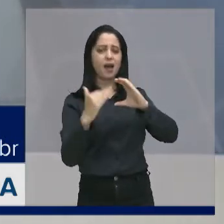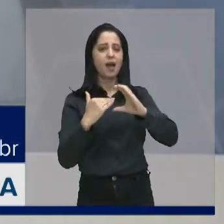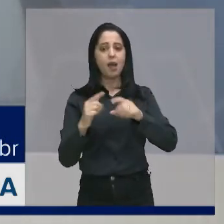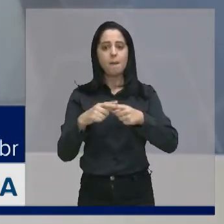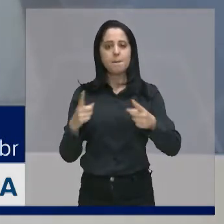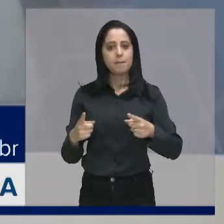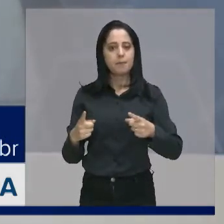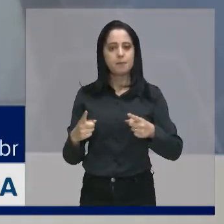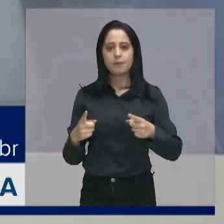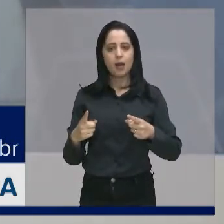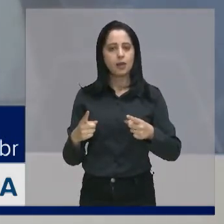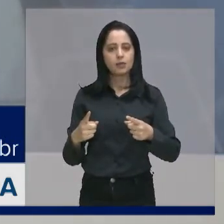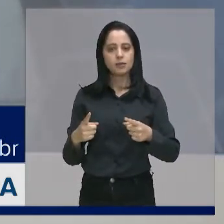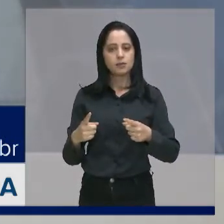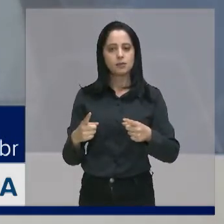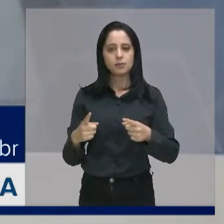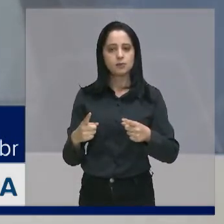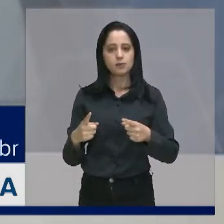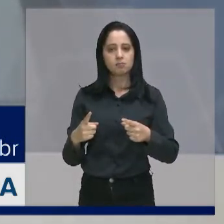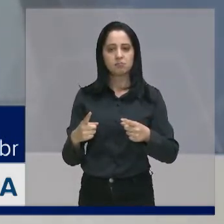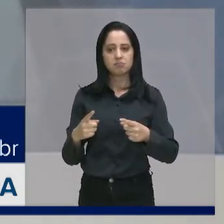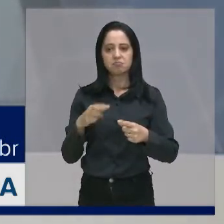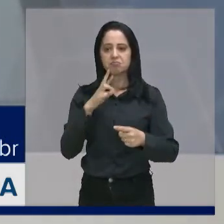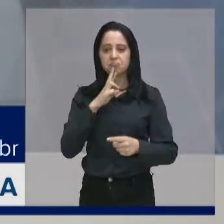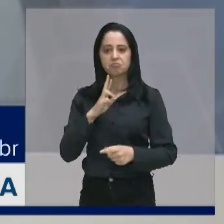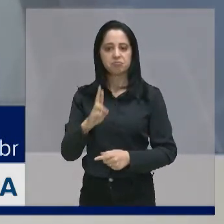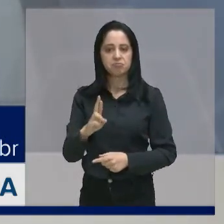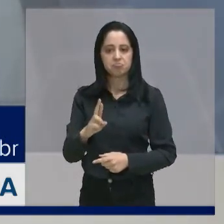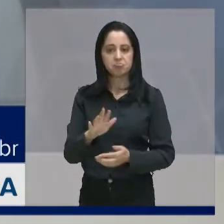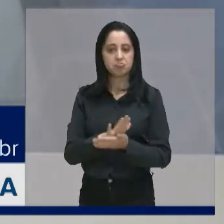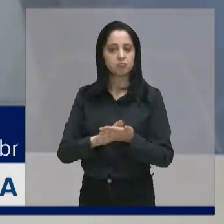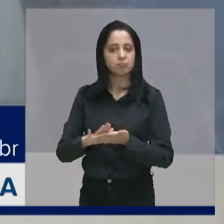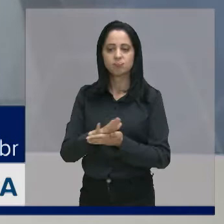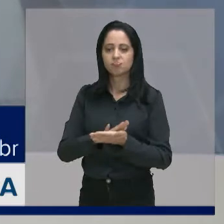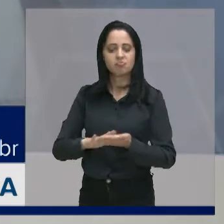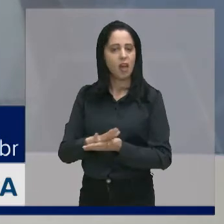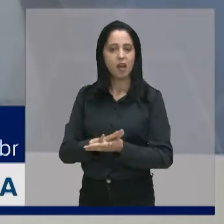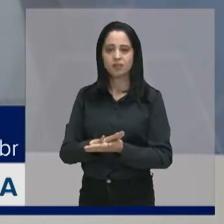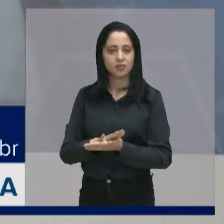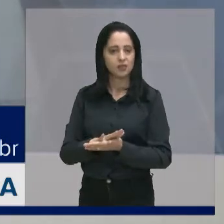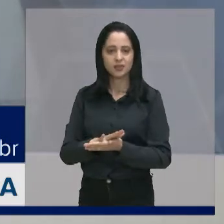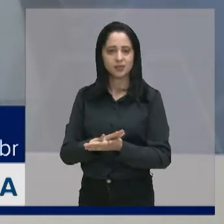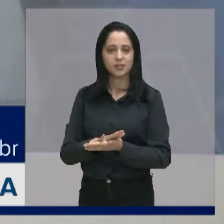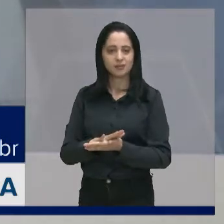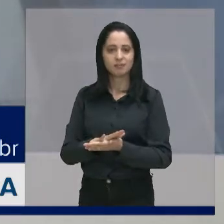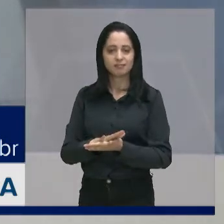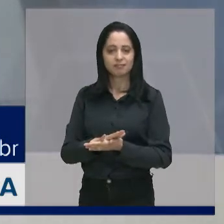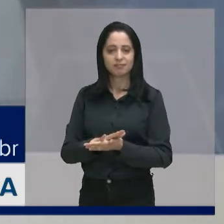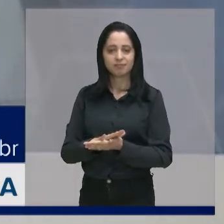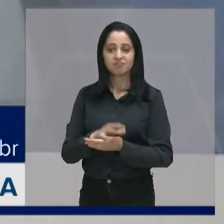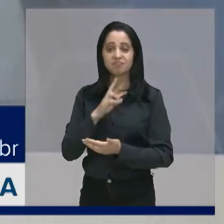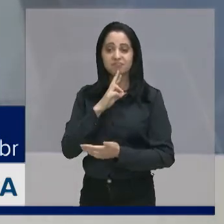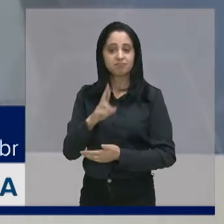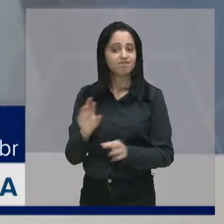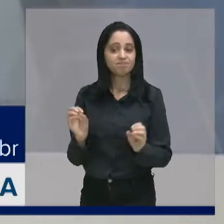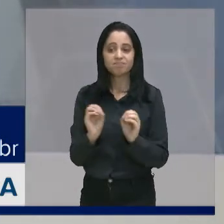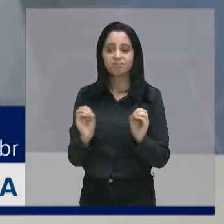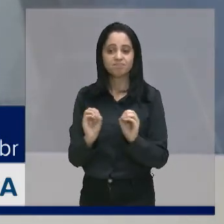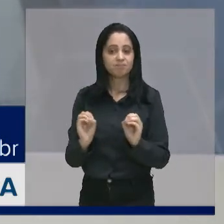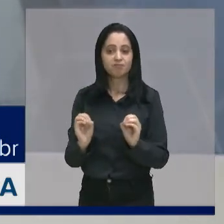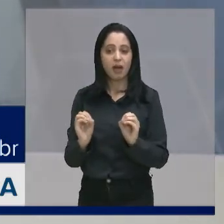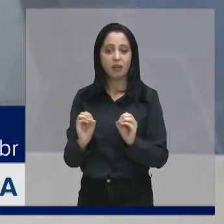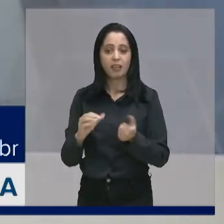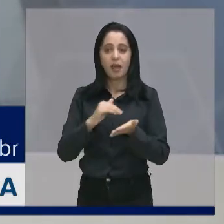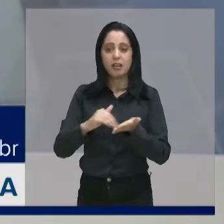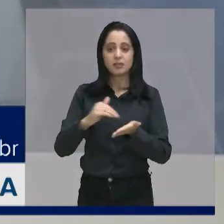nunca nem resposta tivemos. Não foram acatados e nem, ao menos, uma resposta nós tivemos da Secretaria de